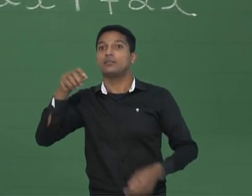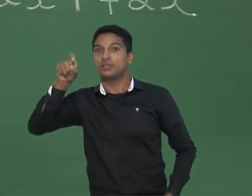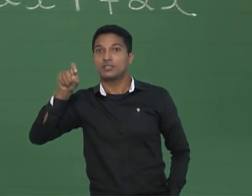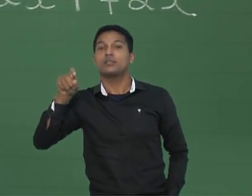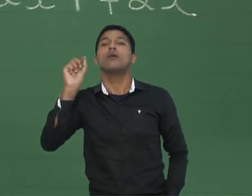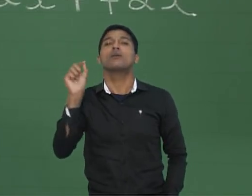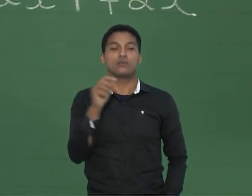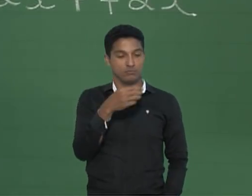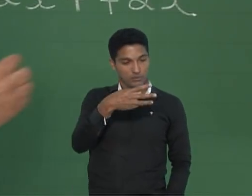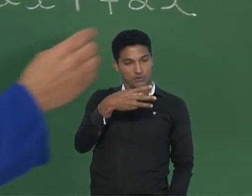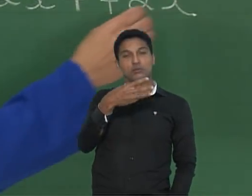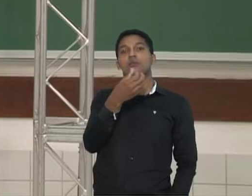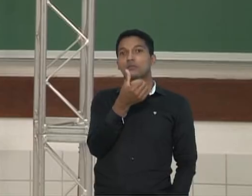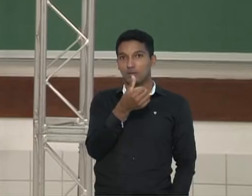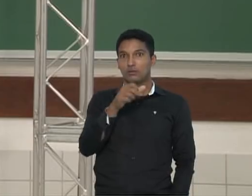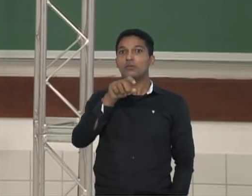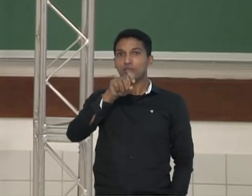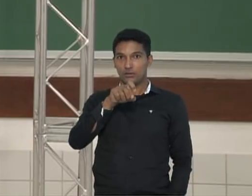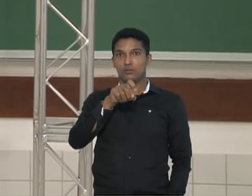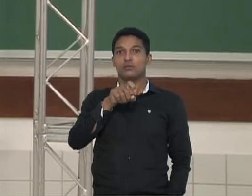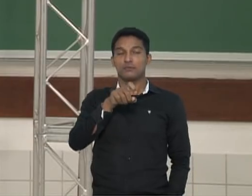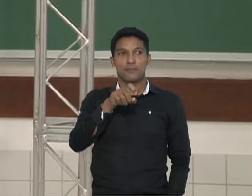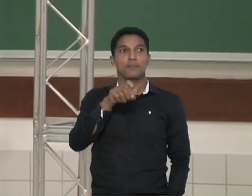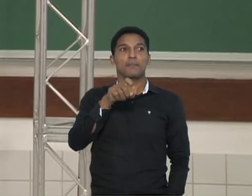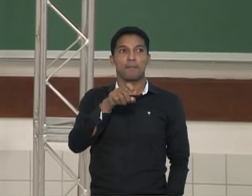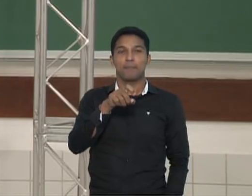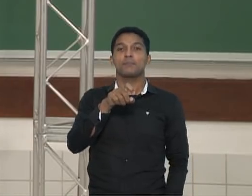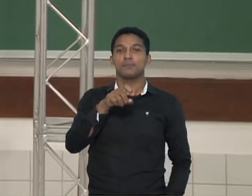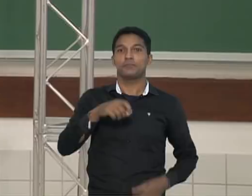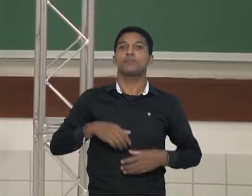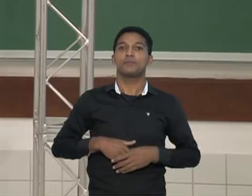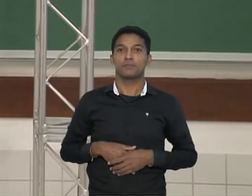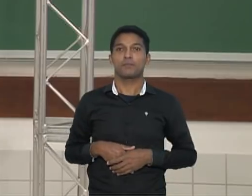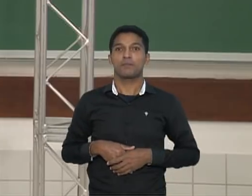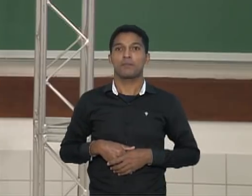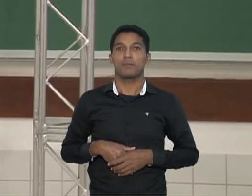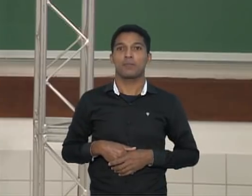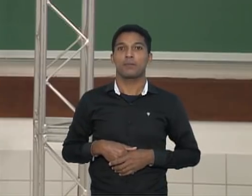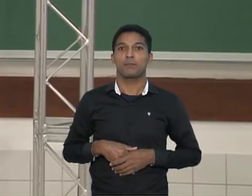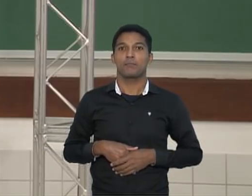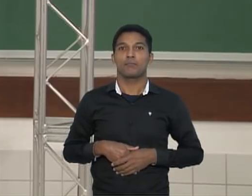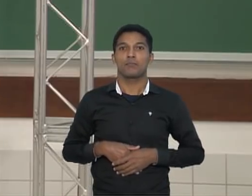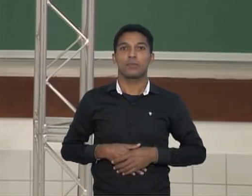e vou deixar aqui 36x.